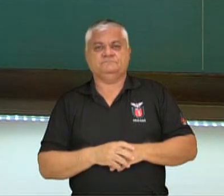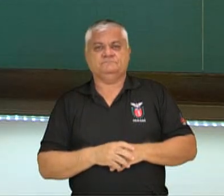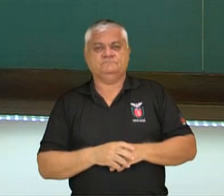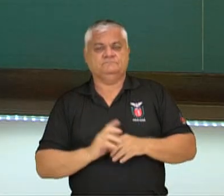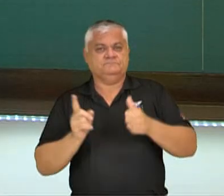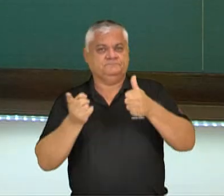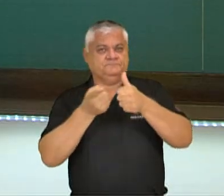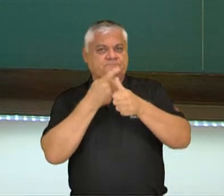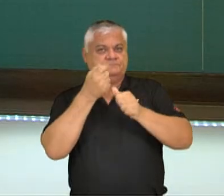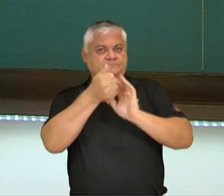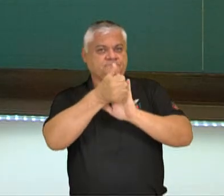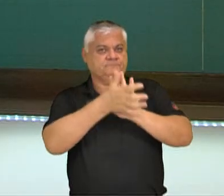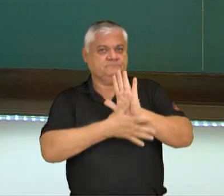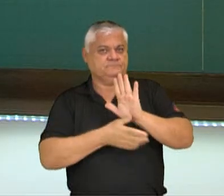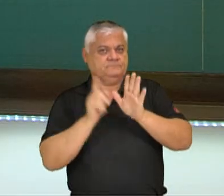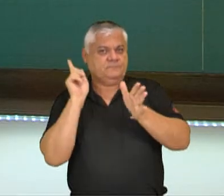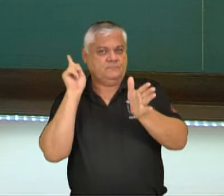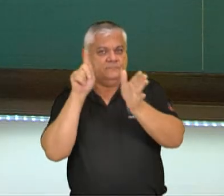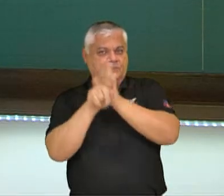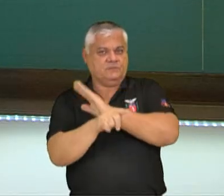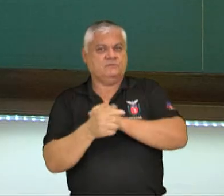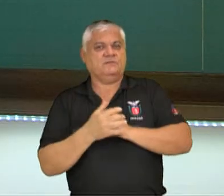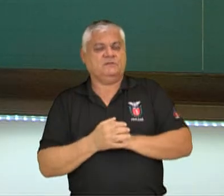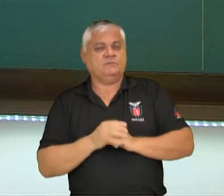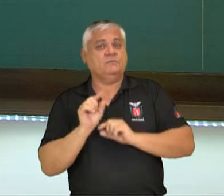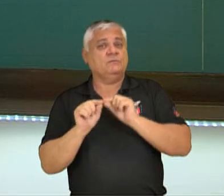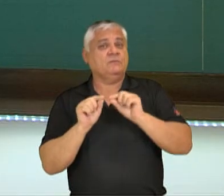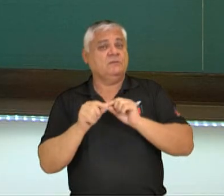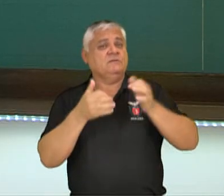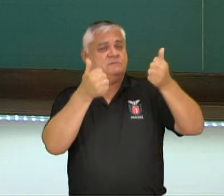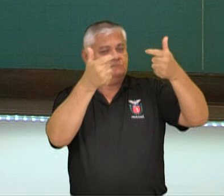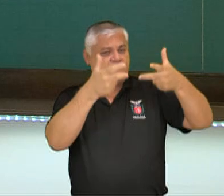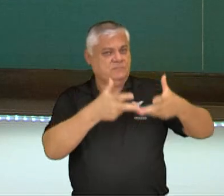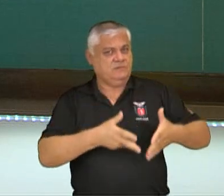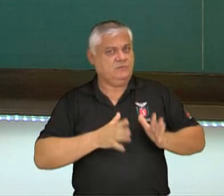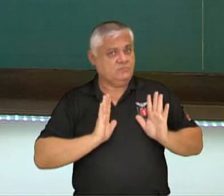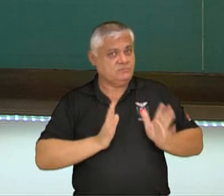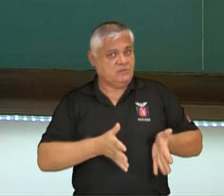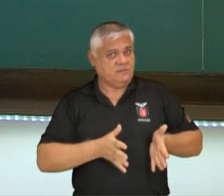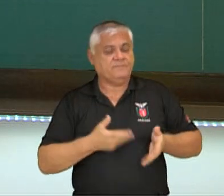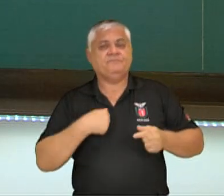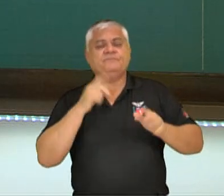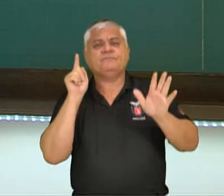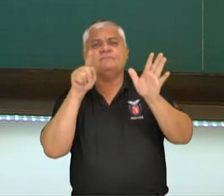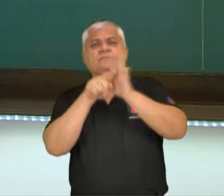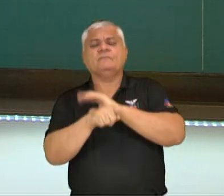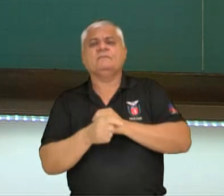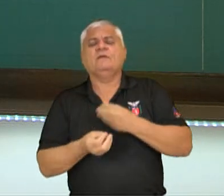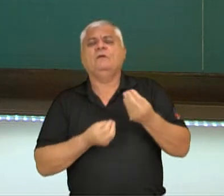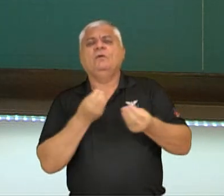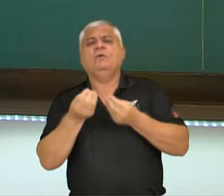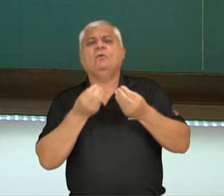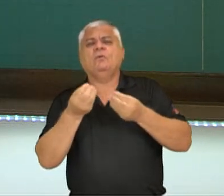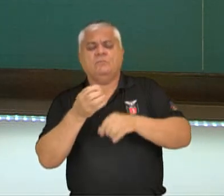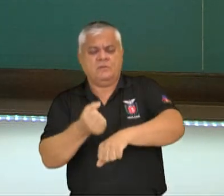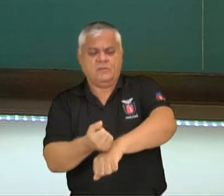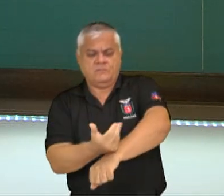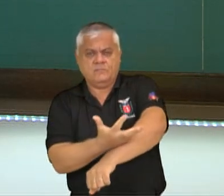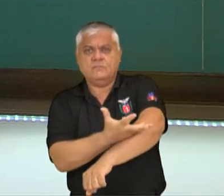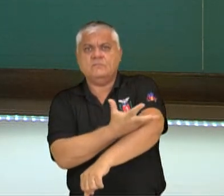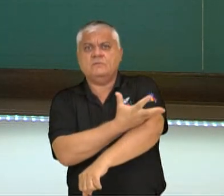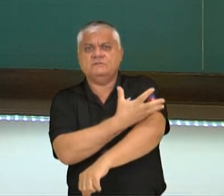Primeira atividade, então. Estou perguntando exatamente o que eu acabei de falar para vocês, hein? como as